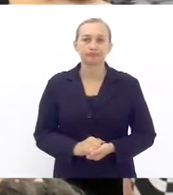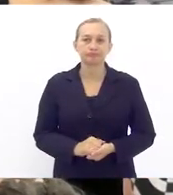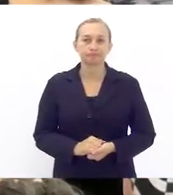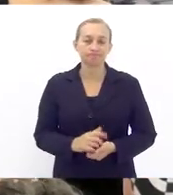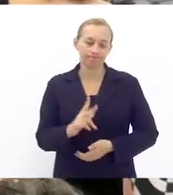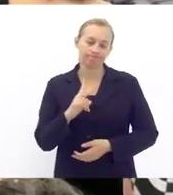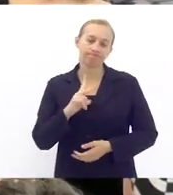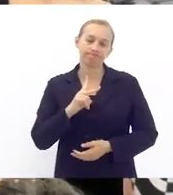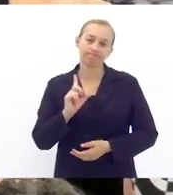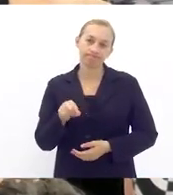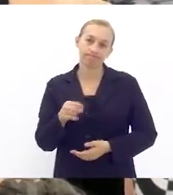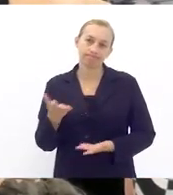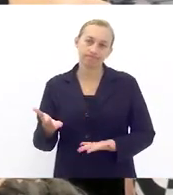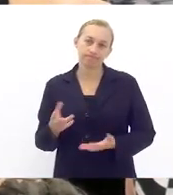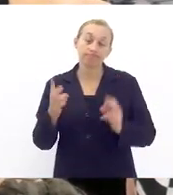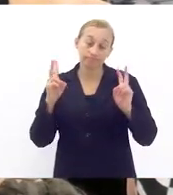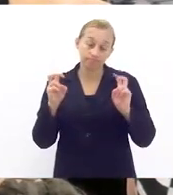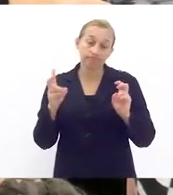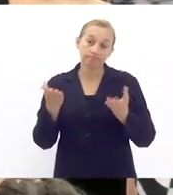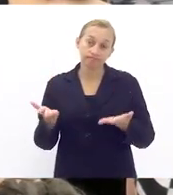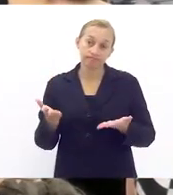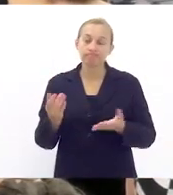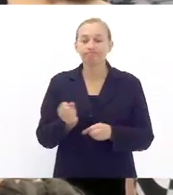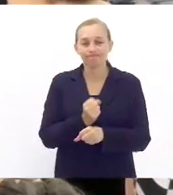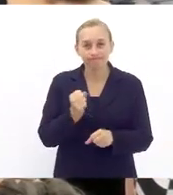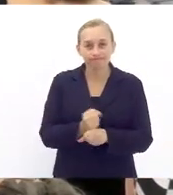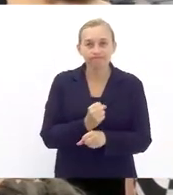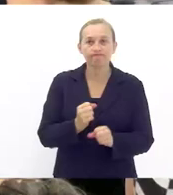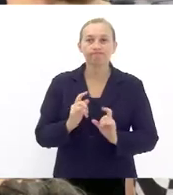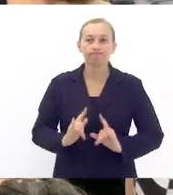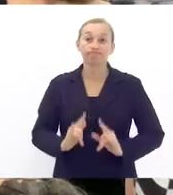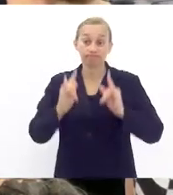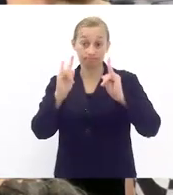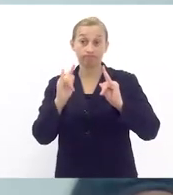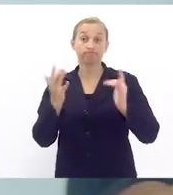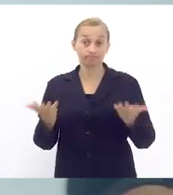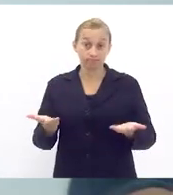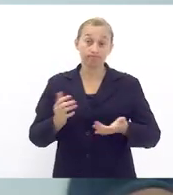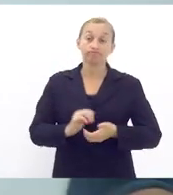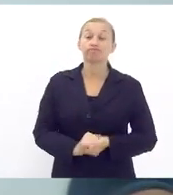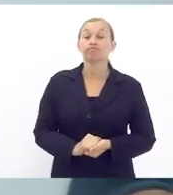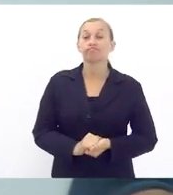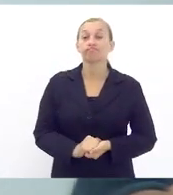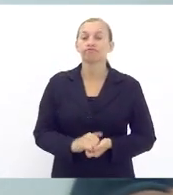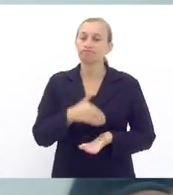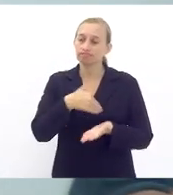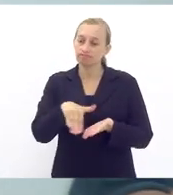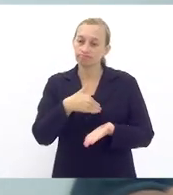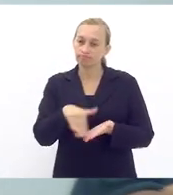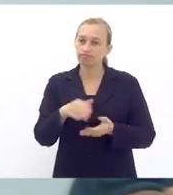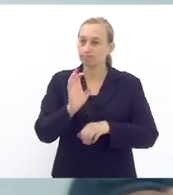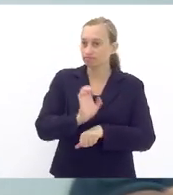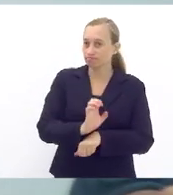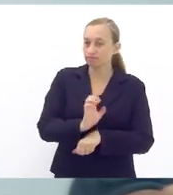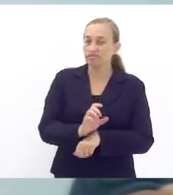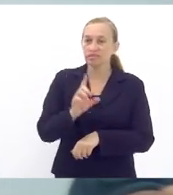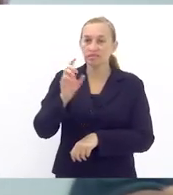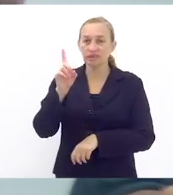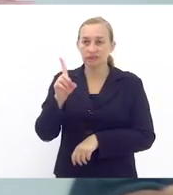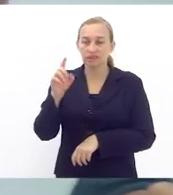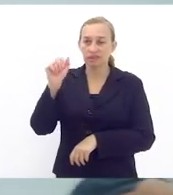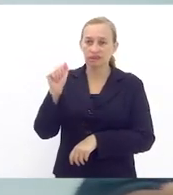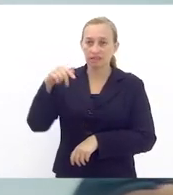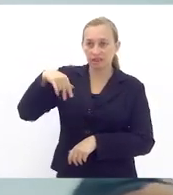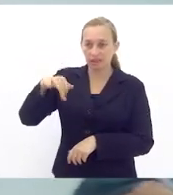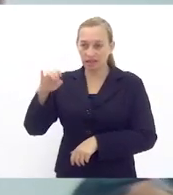particular né que a questão mesmo da obra do prédio a secretária de estado Daniele Barros ela